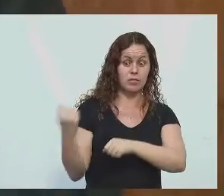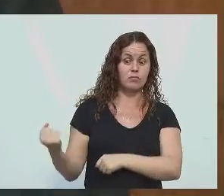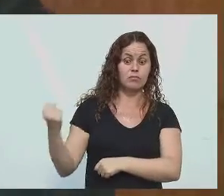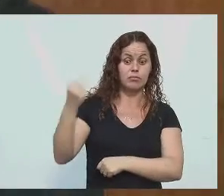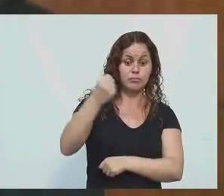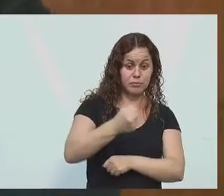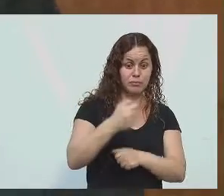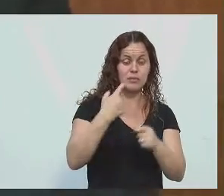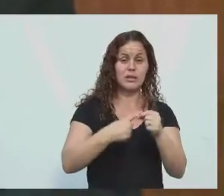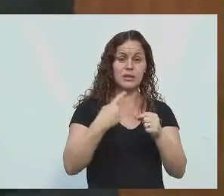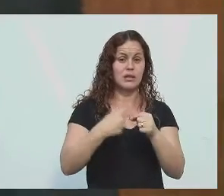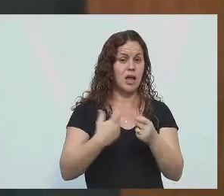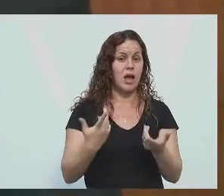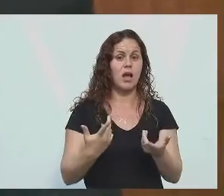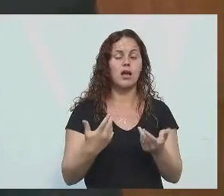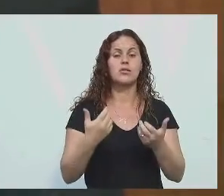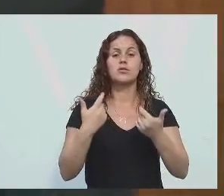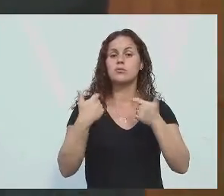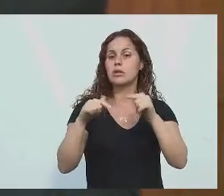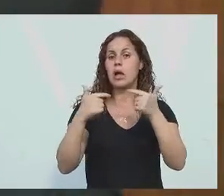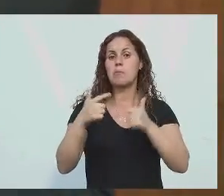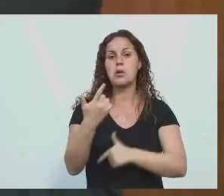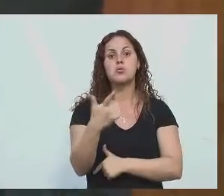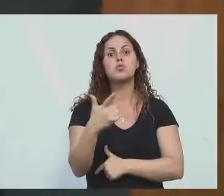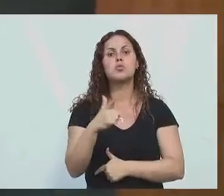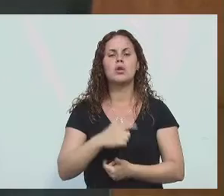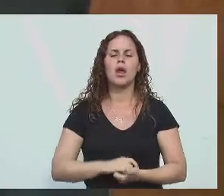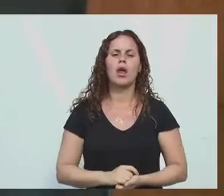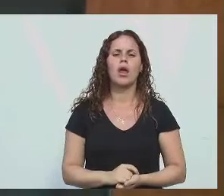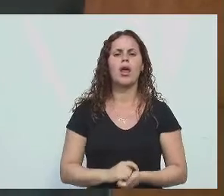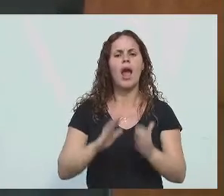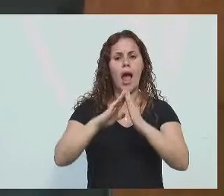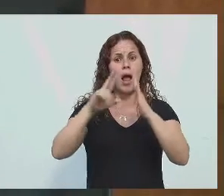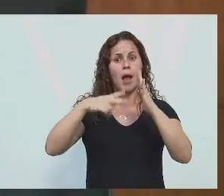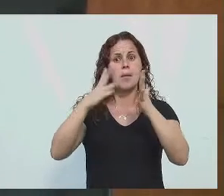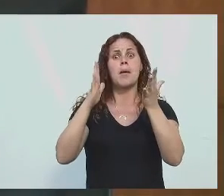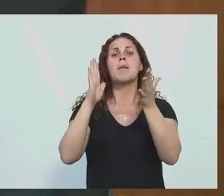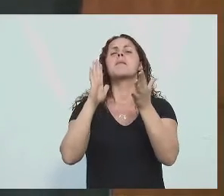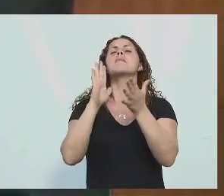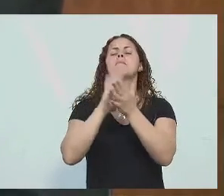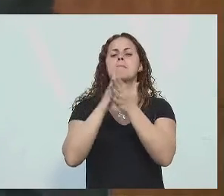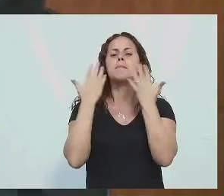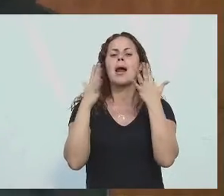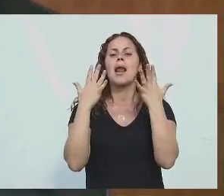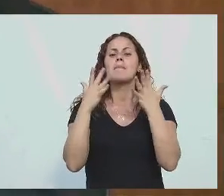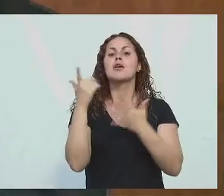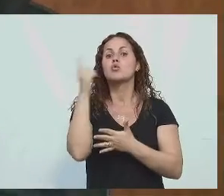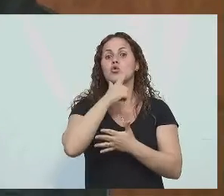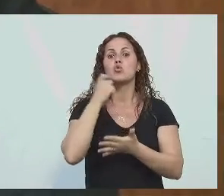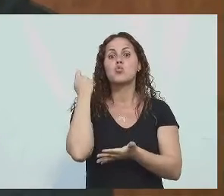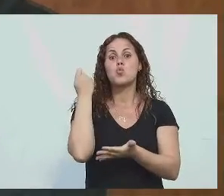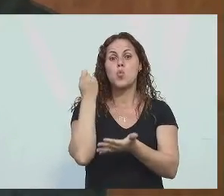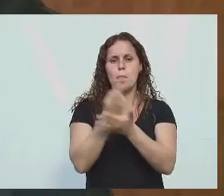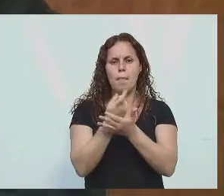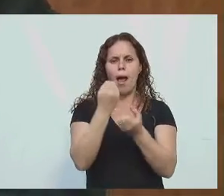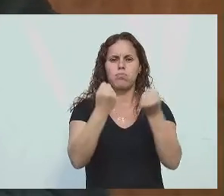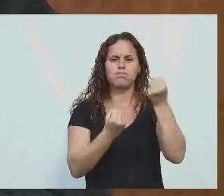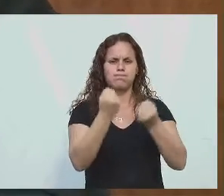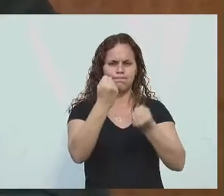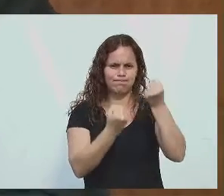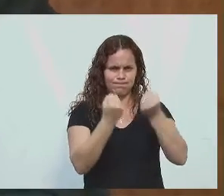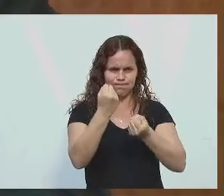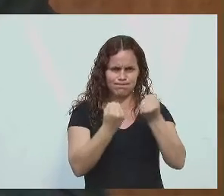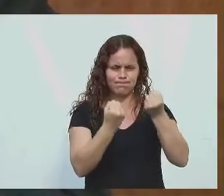não acontecendo. Então, a Câmara está de parabéns, né, por ter conseguido, né, fazer essa compra dessa